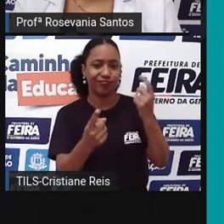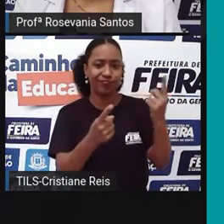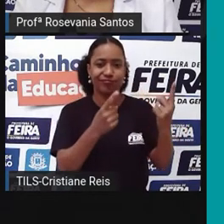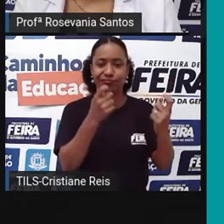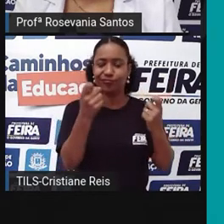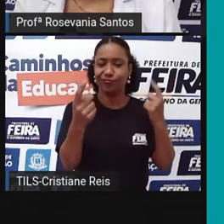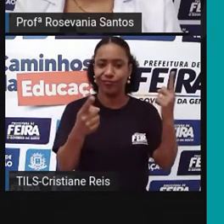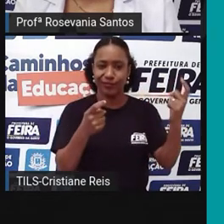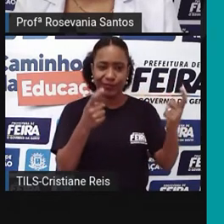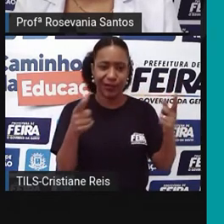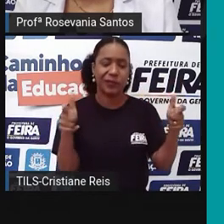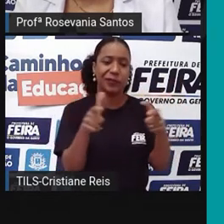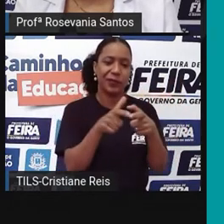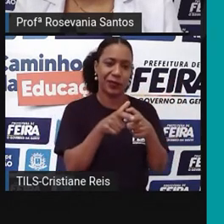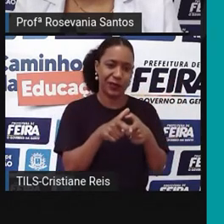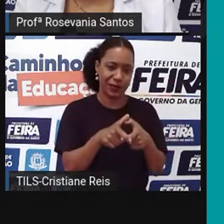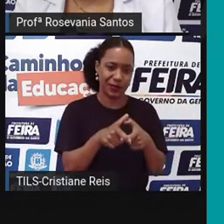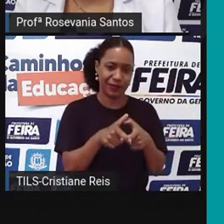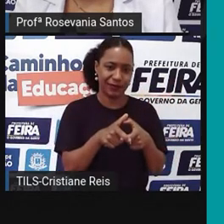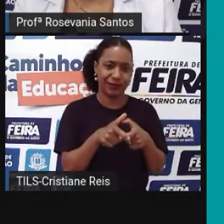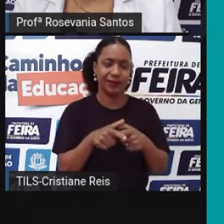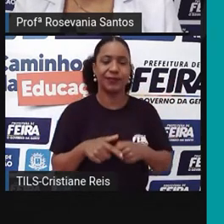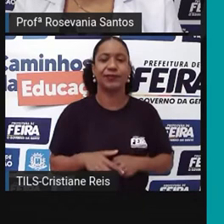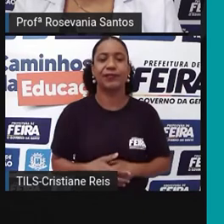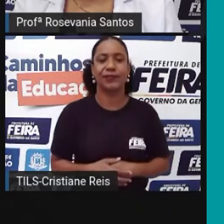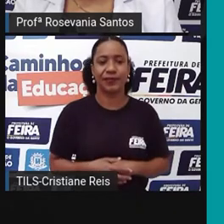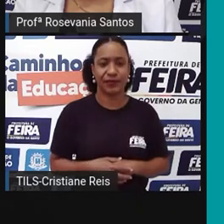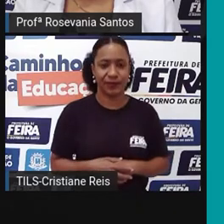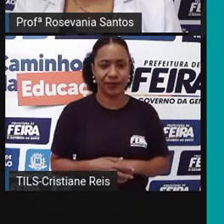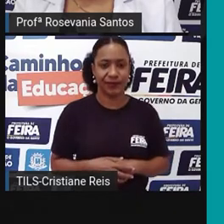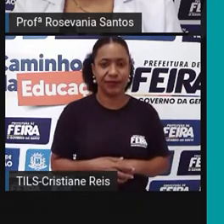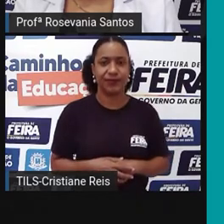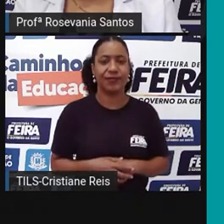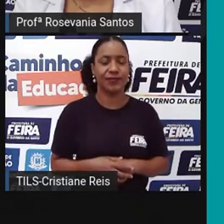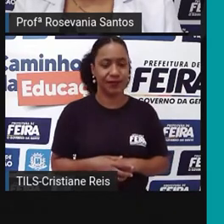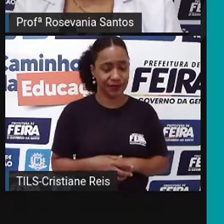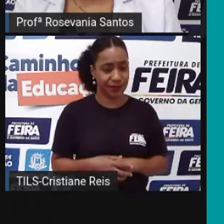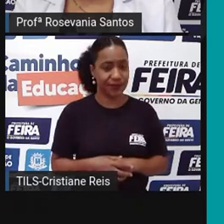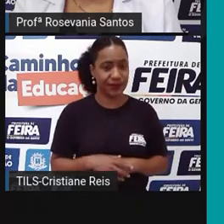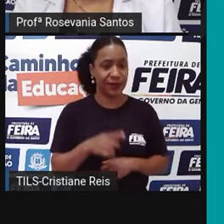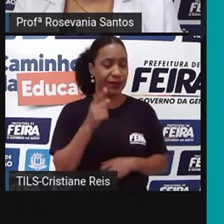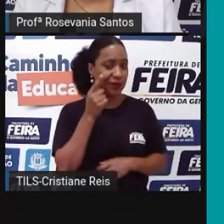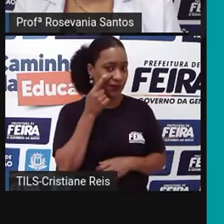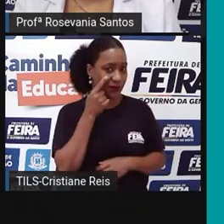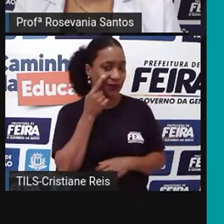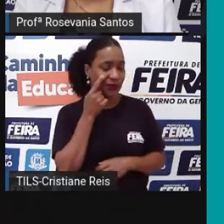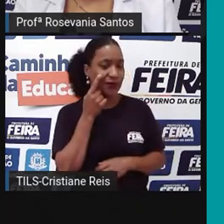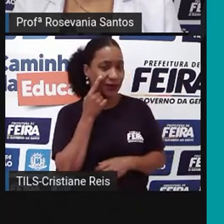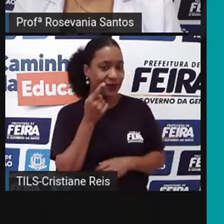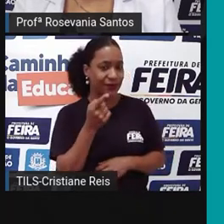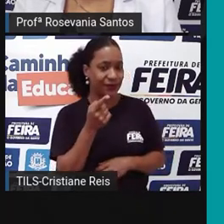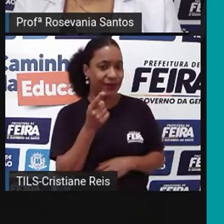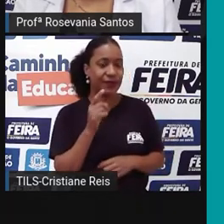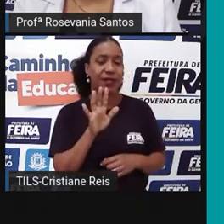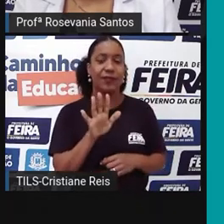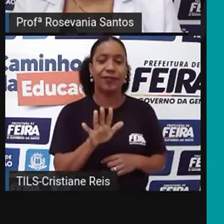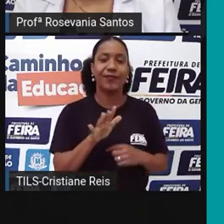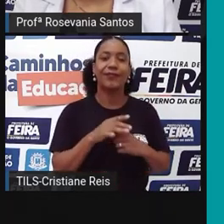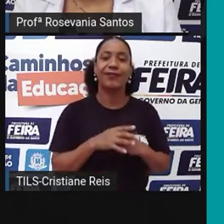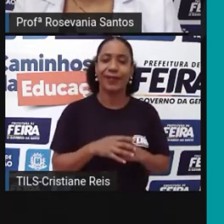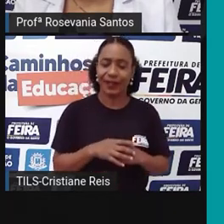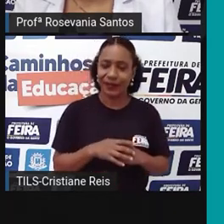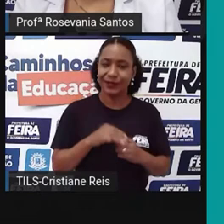uma distribuição, bora dizer assim, bem concentrada em alguns pontos, né? Mas mesmo